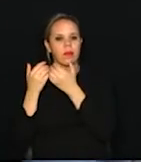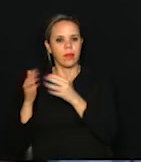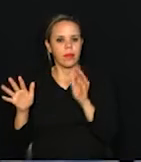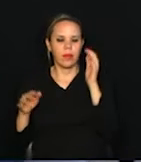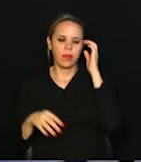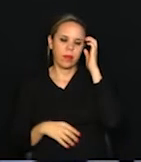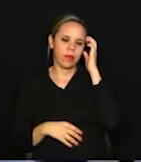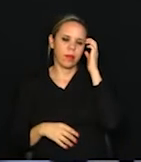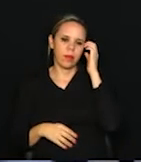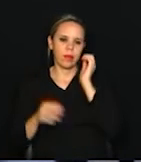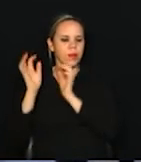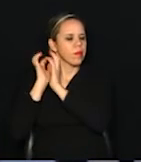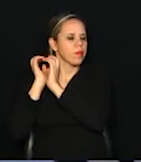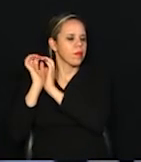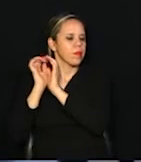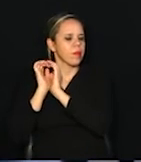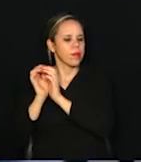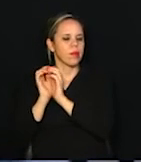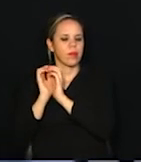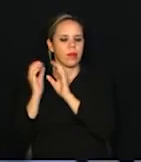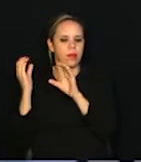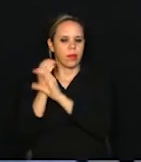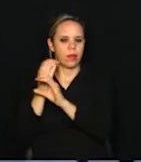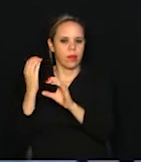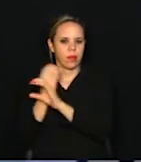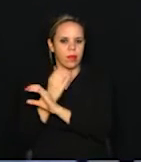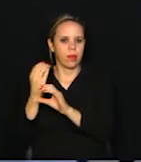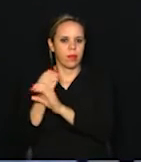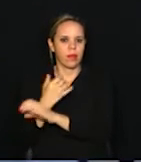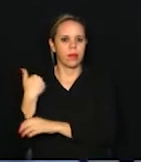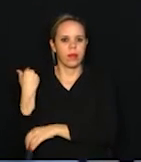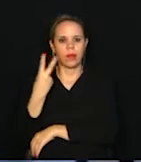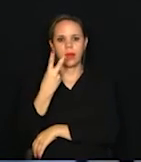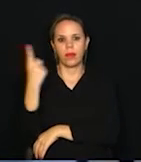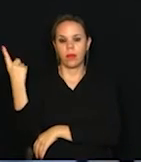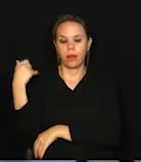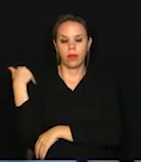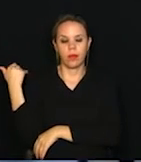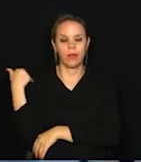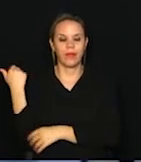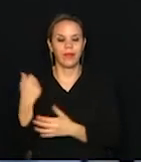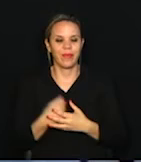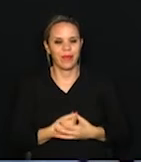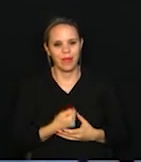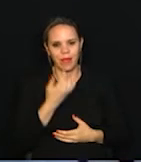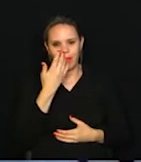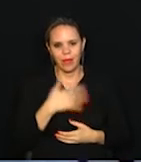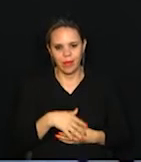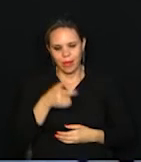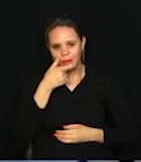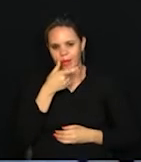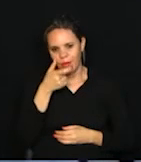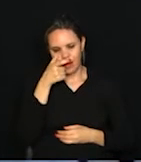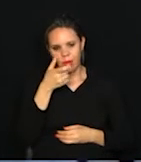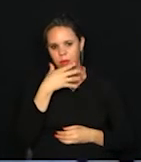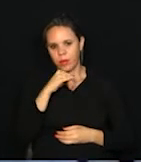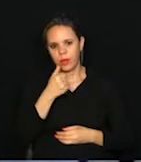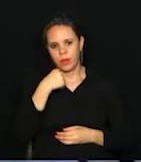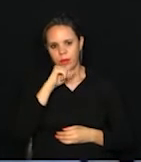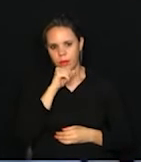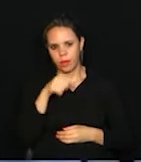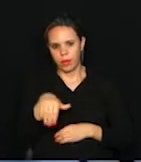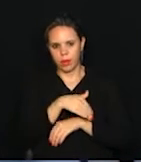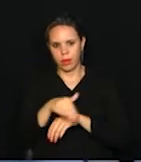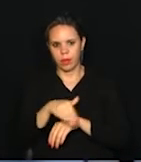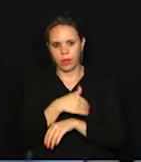sofisticado. O seu cérebro só fica completo por volta dos 21 anos. Então, se a criança vê o pai e a mãe do outro lado da rua, ou